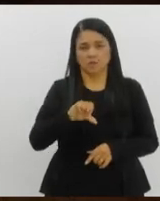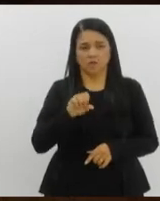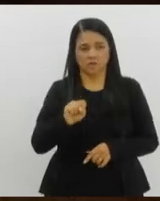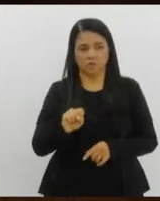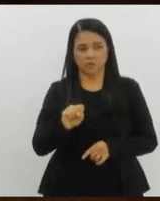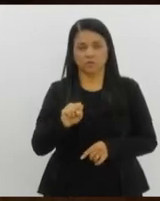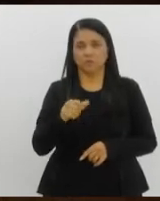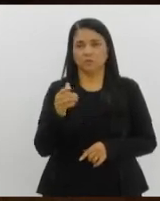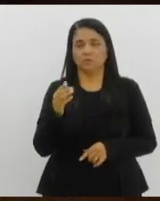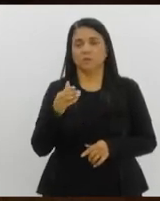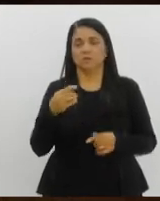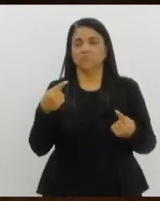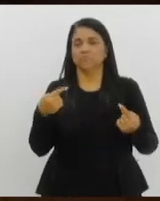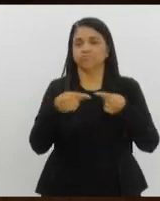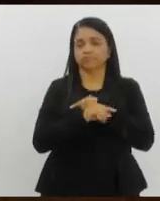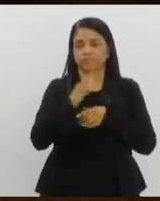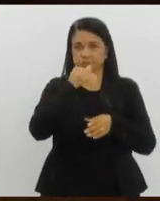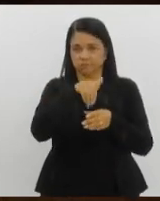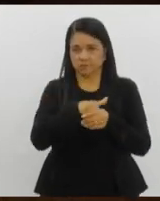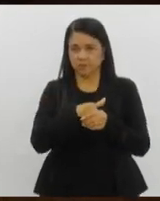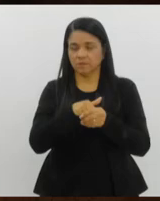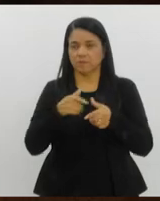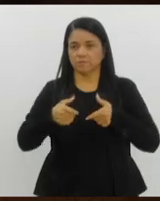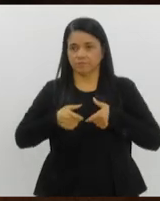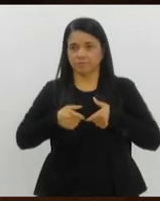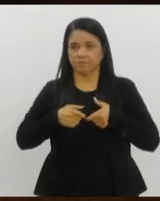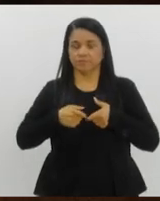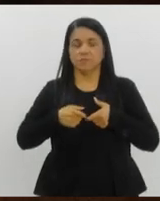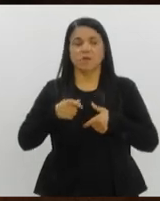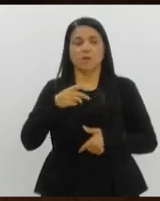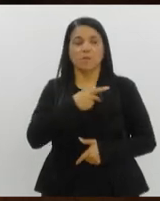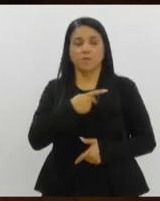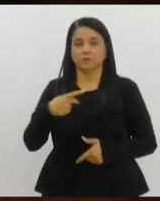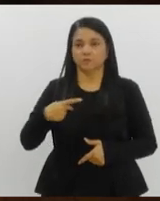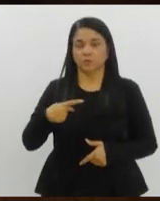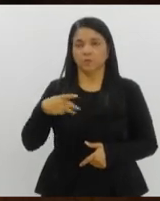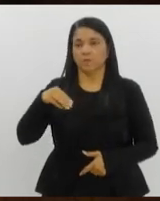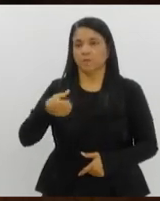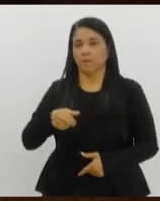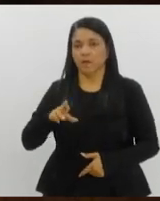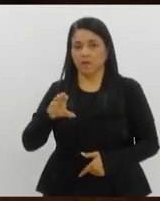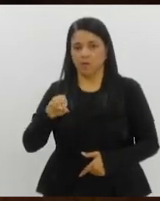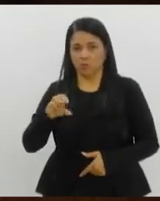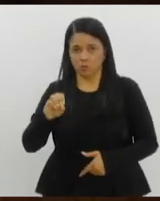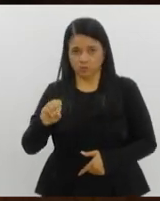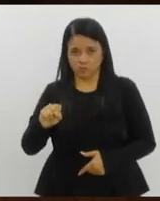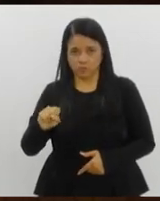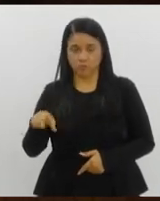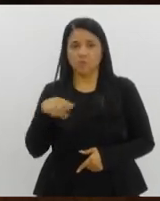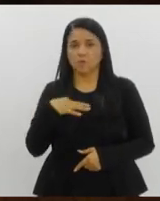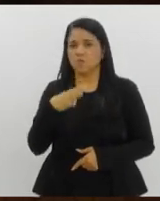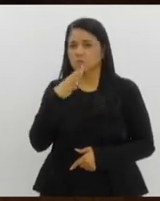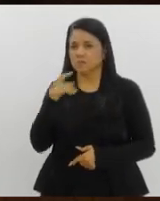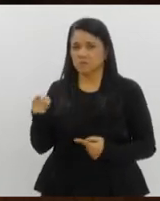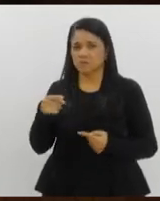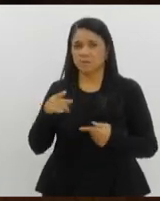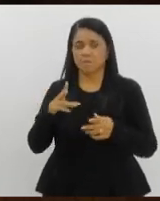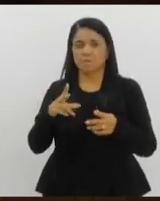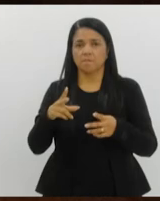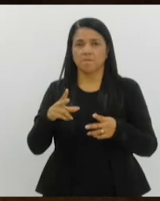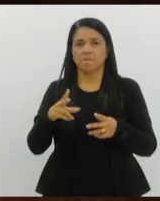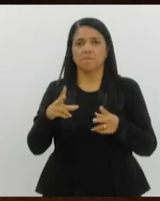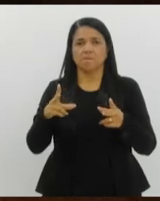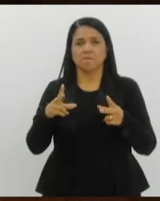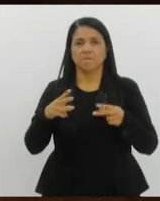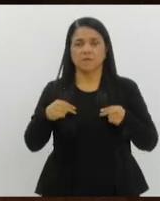da medalha Tiradentes ao pastor Marco Feliciano, conhecido por sua militância contrária aos direitos